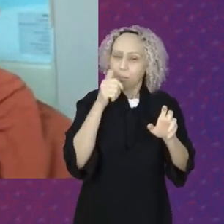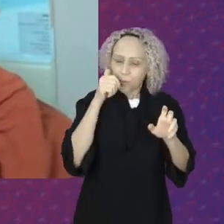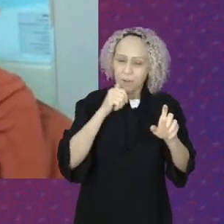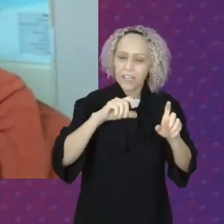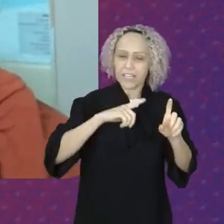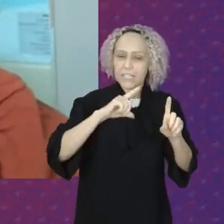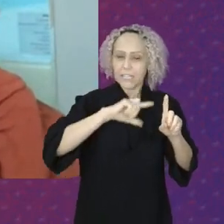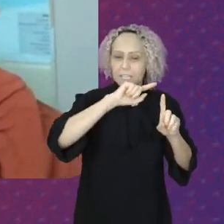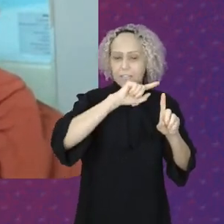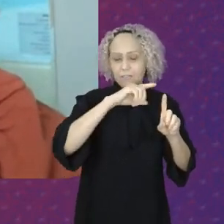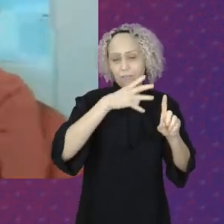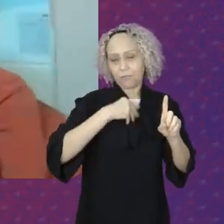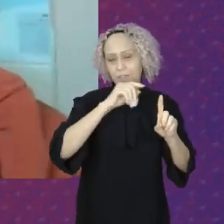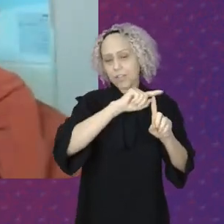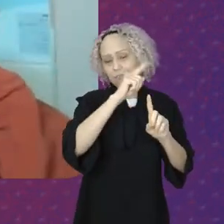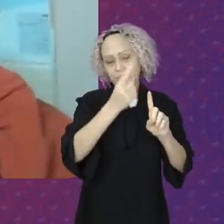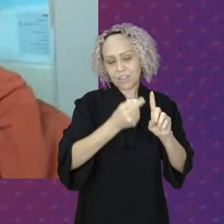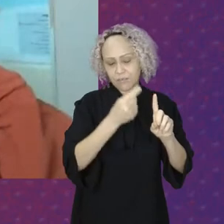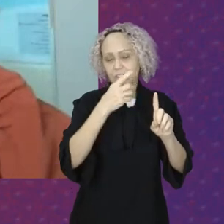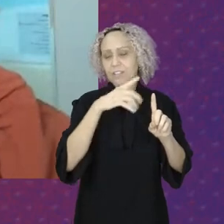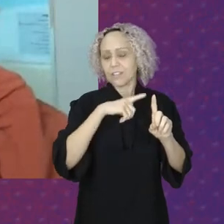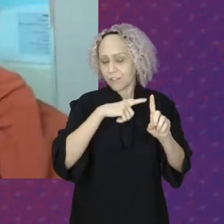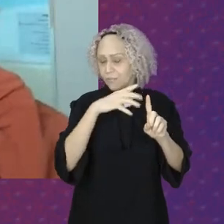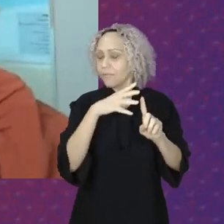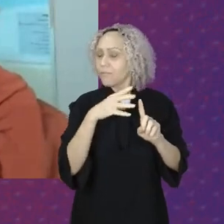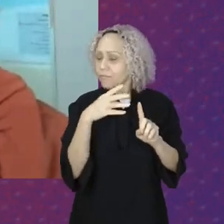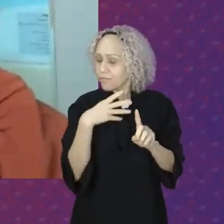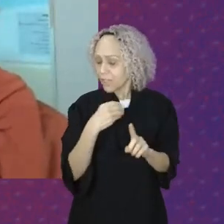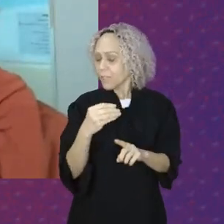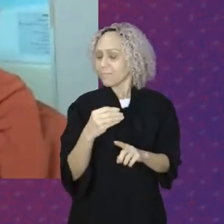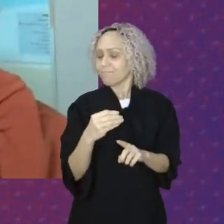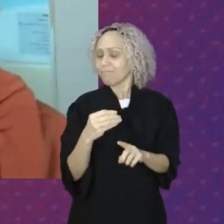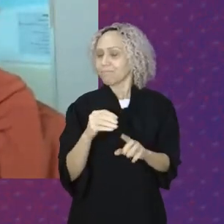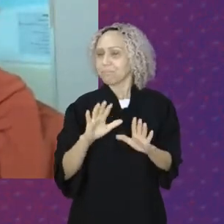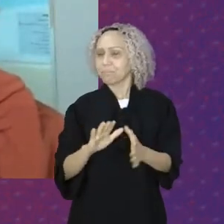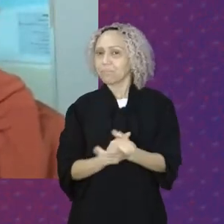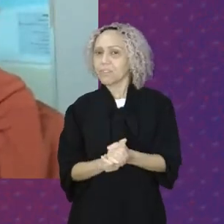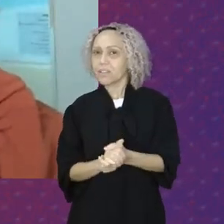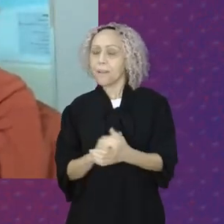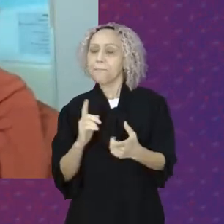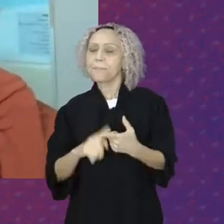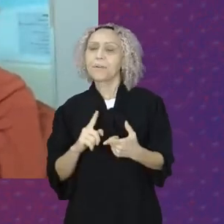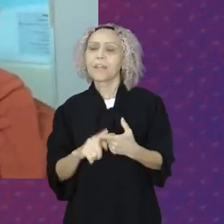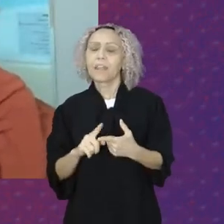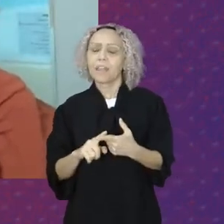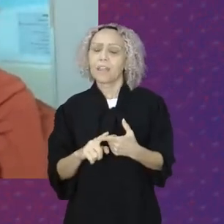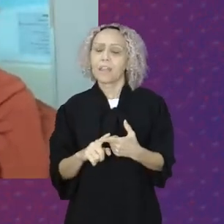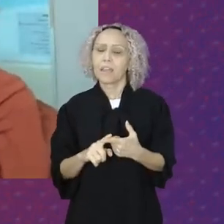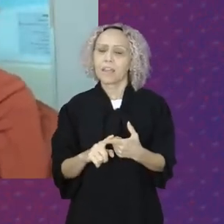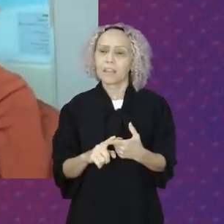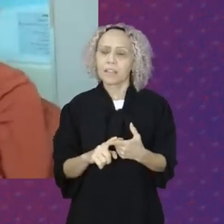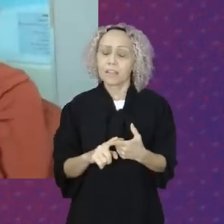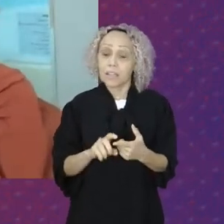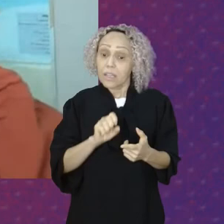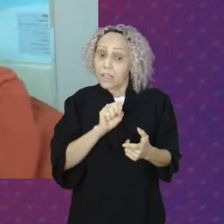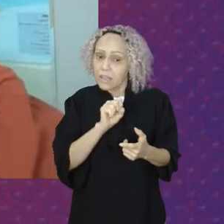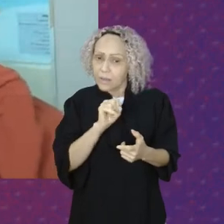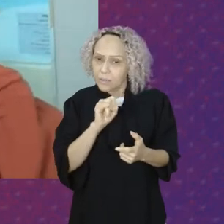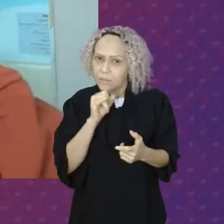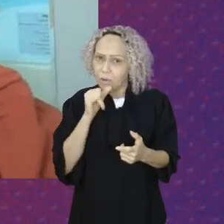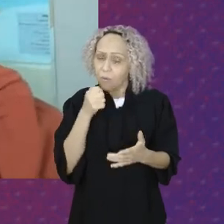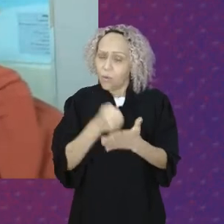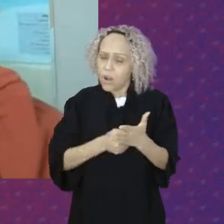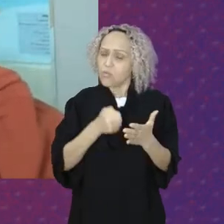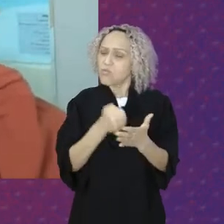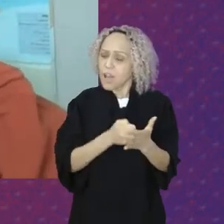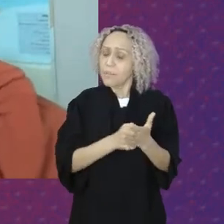e cuidado, eu acho que a realidade seria outra. Muitas mulheres conseguiriam recuperar muito mais rápido, e quando a gente se